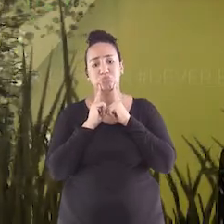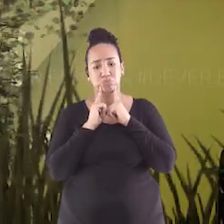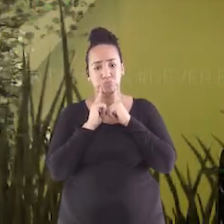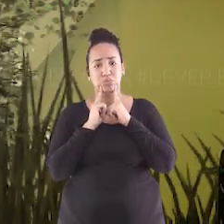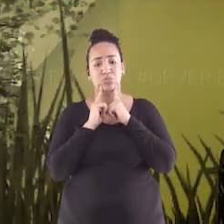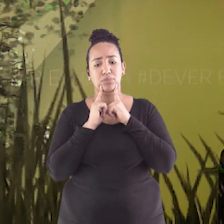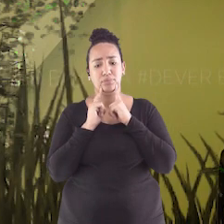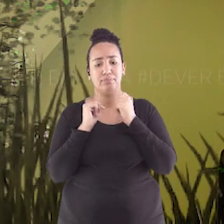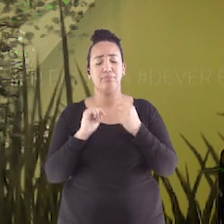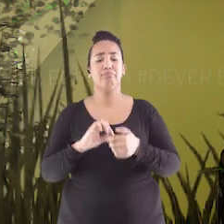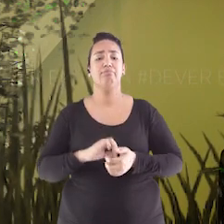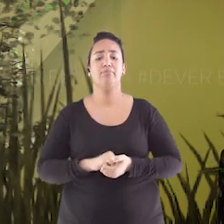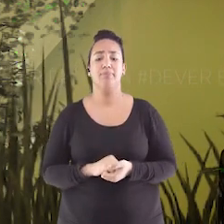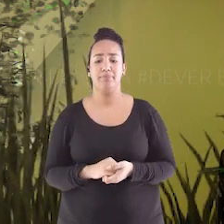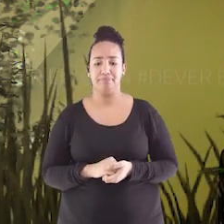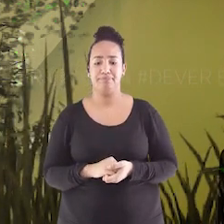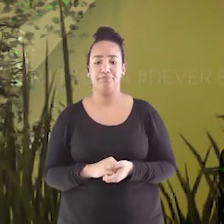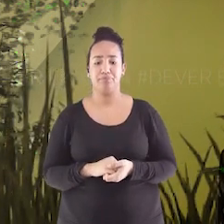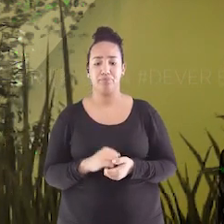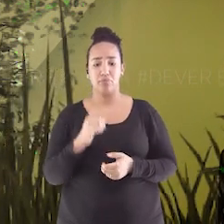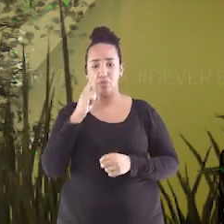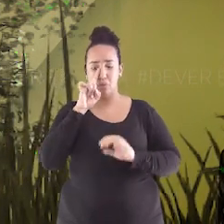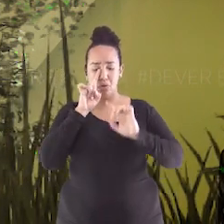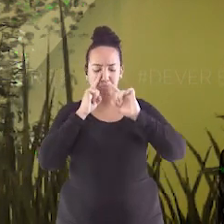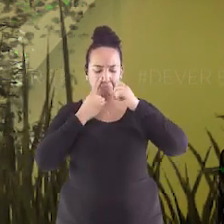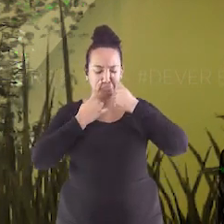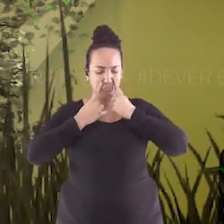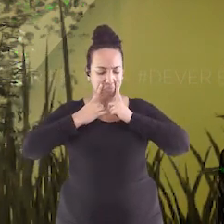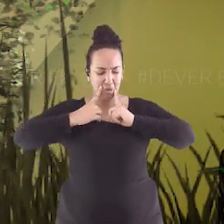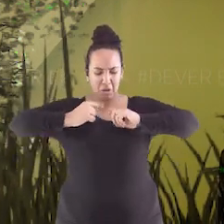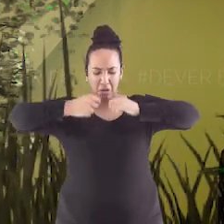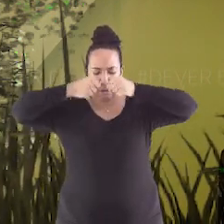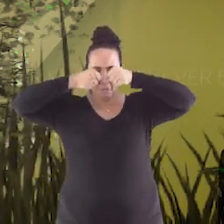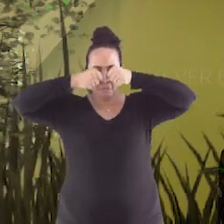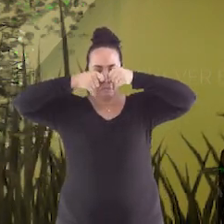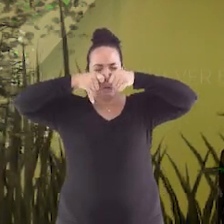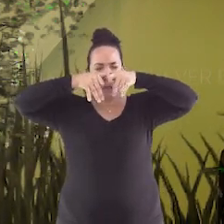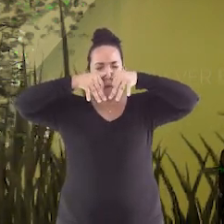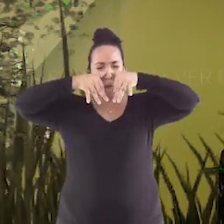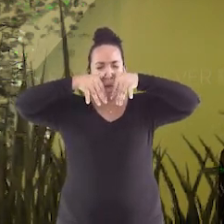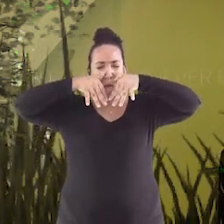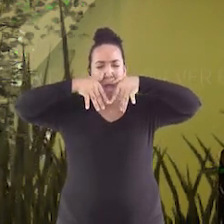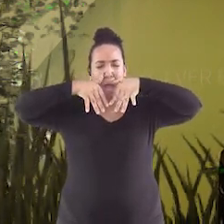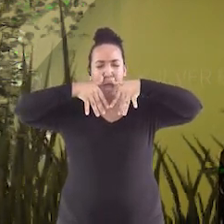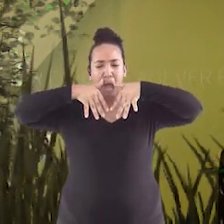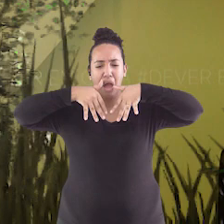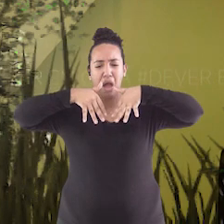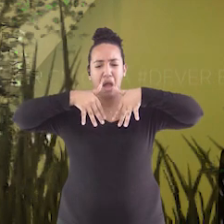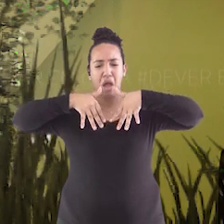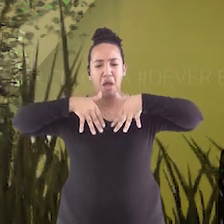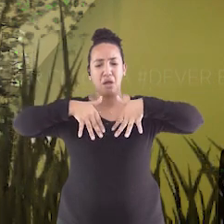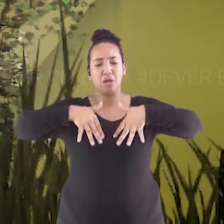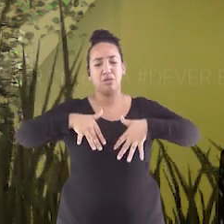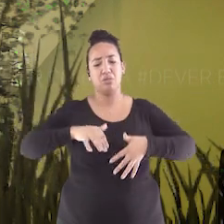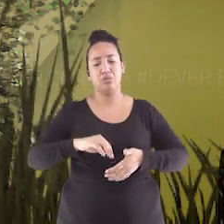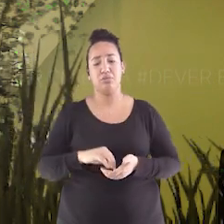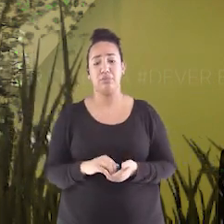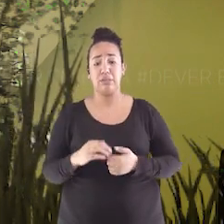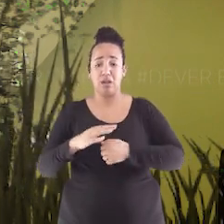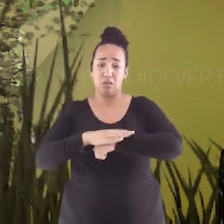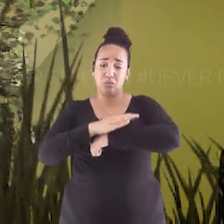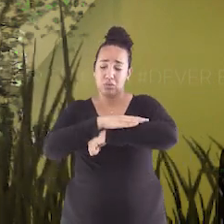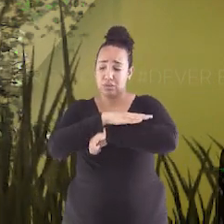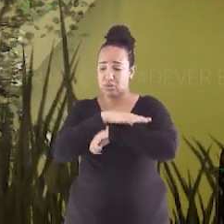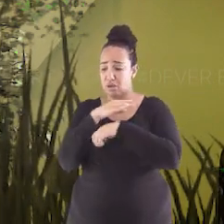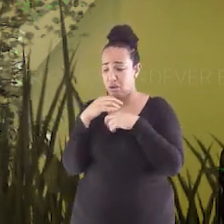escorreu de sua bochecha. E outra. E depois muitas outras. Jove se